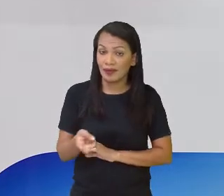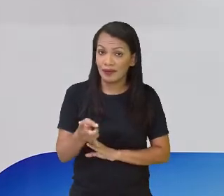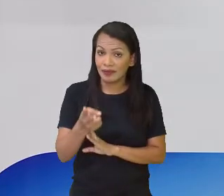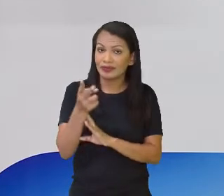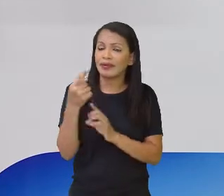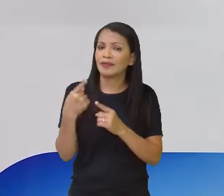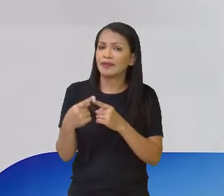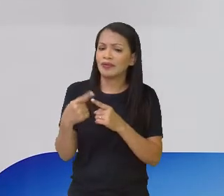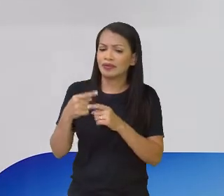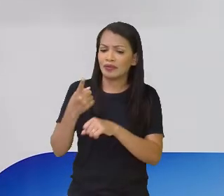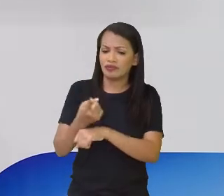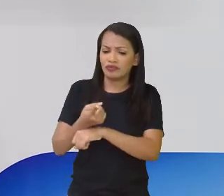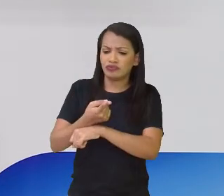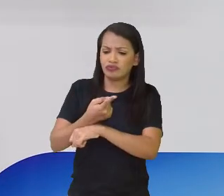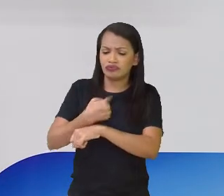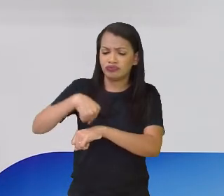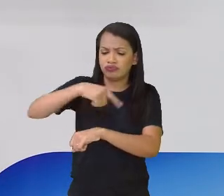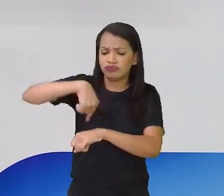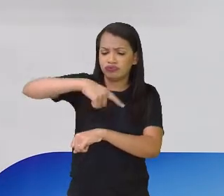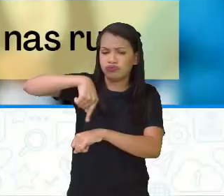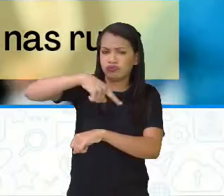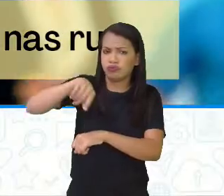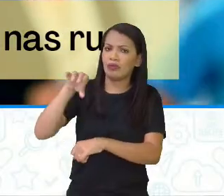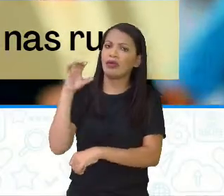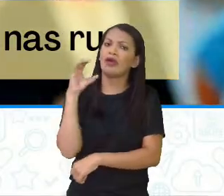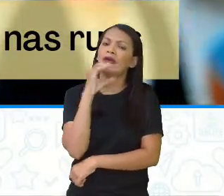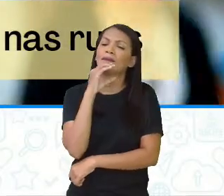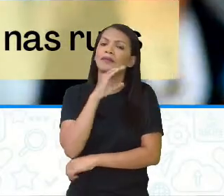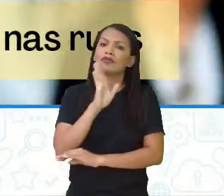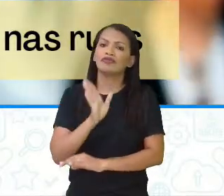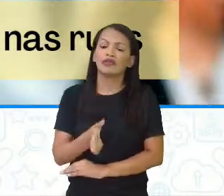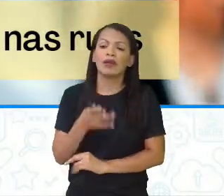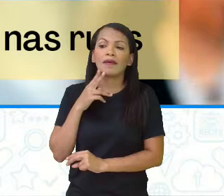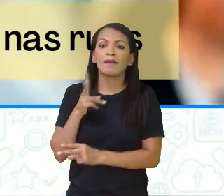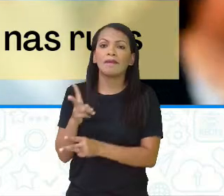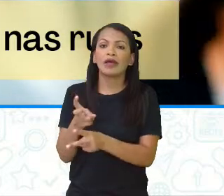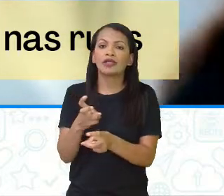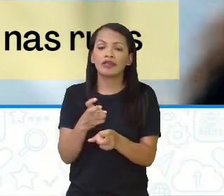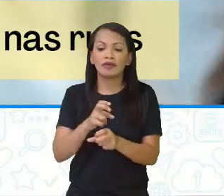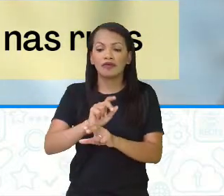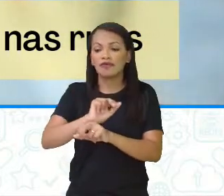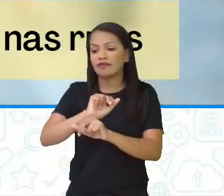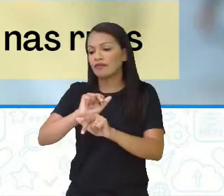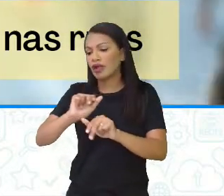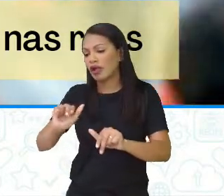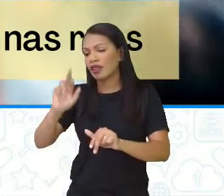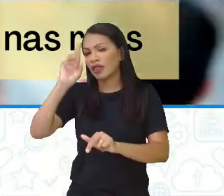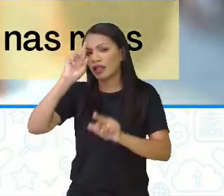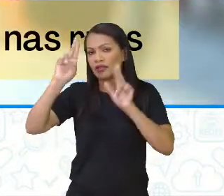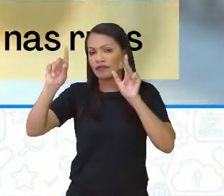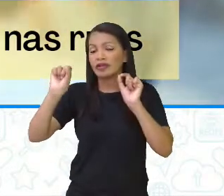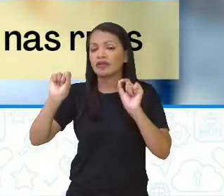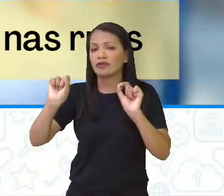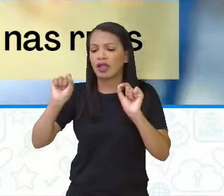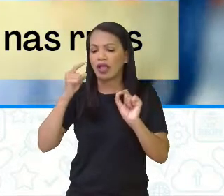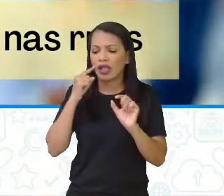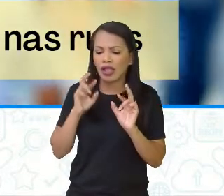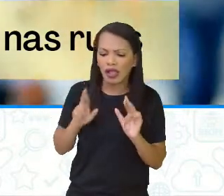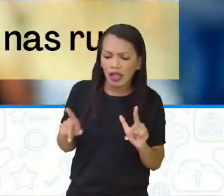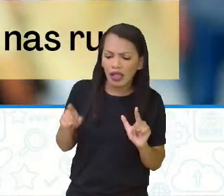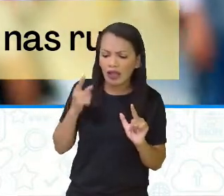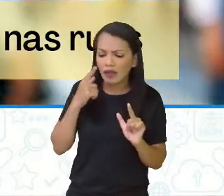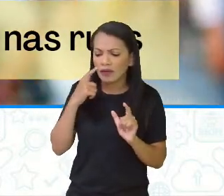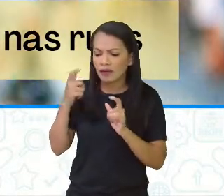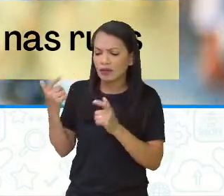tempo está passando, ó, rapidinho. A gente já observou várias diferenças dentro desses dois espaços, espaço urbano e